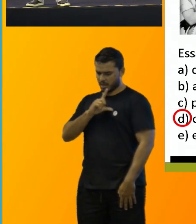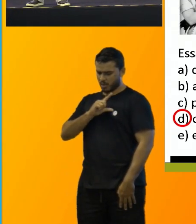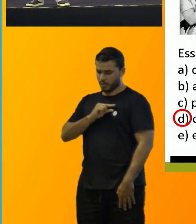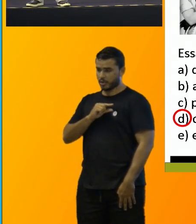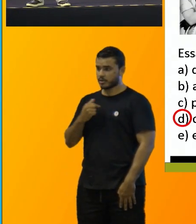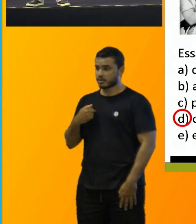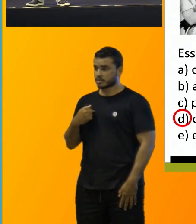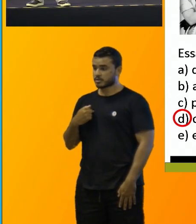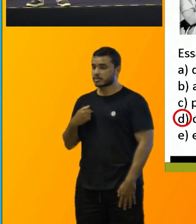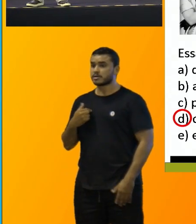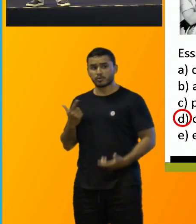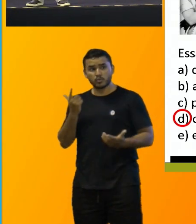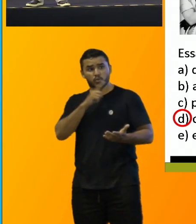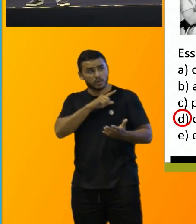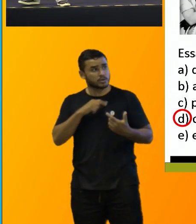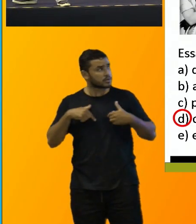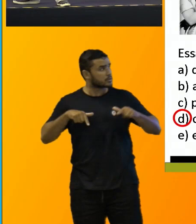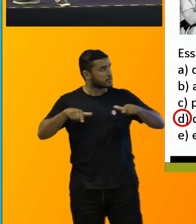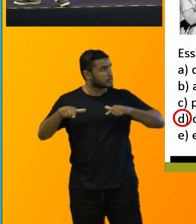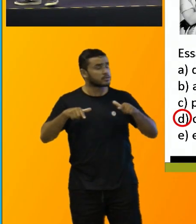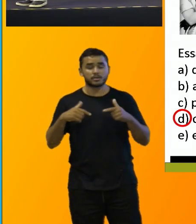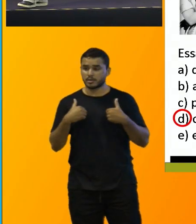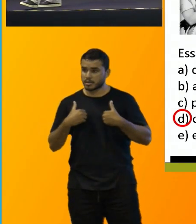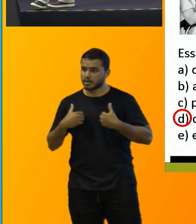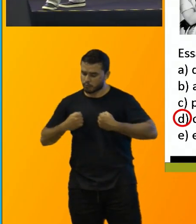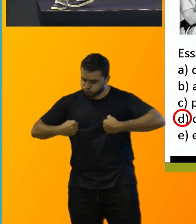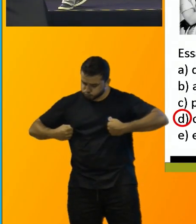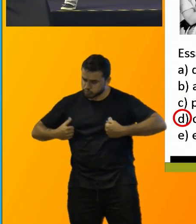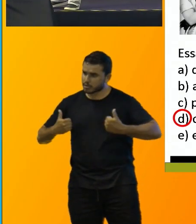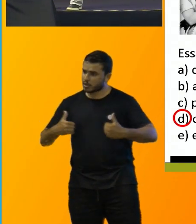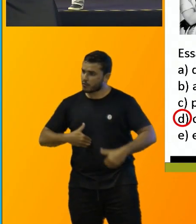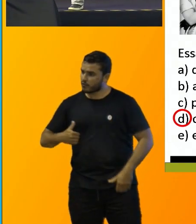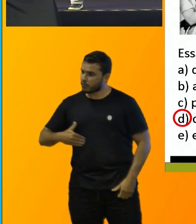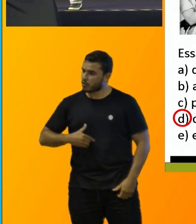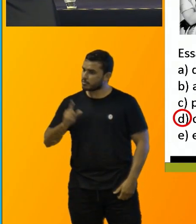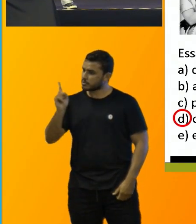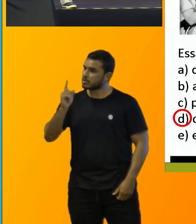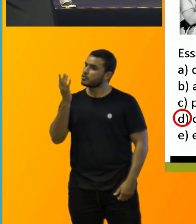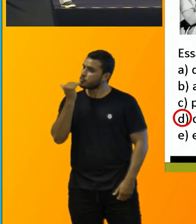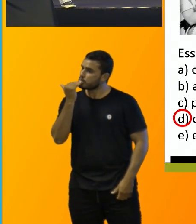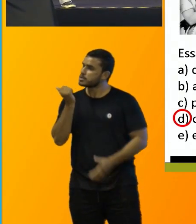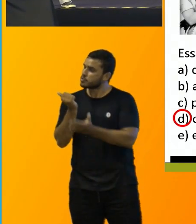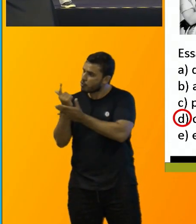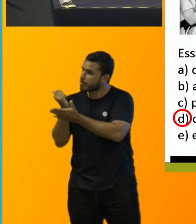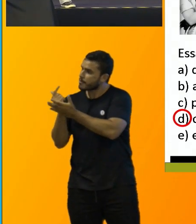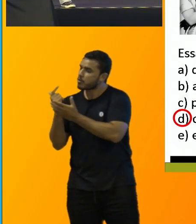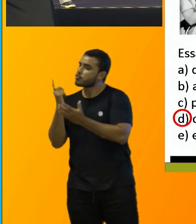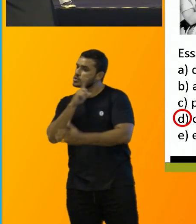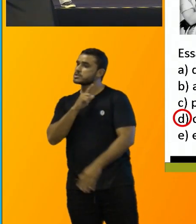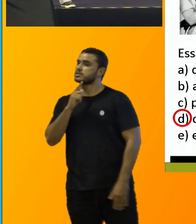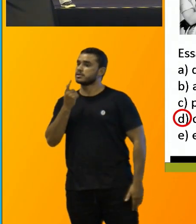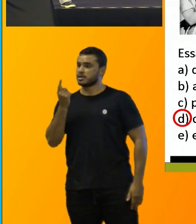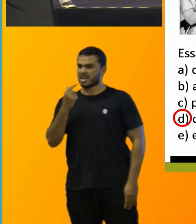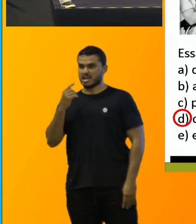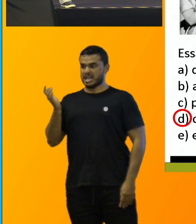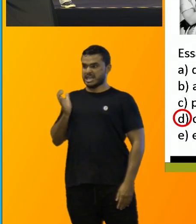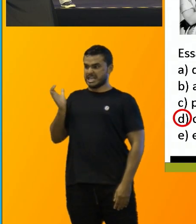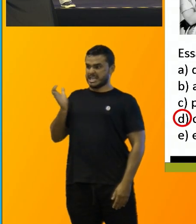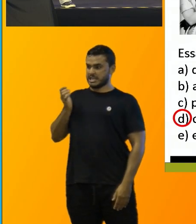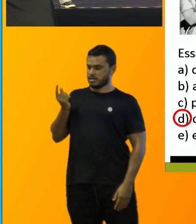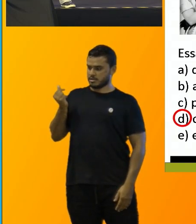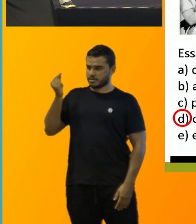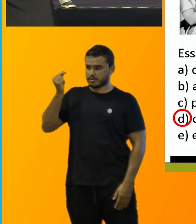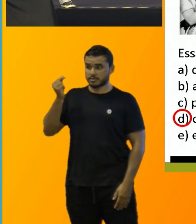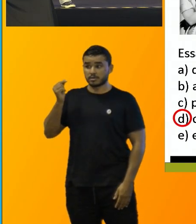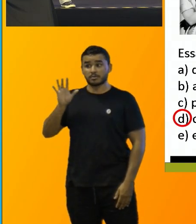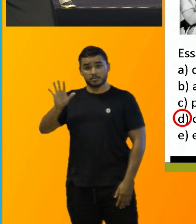de que não foi o caso. Estou bem nutrido, graças a Deus. E eu digo a você, está longe de eu ser rico, mas está